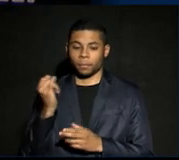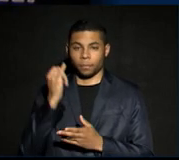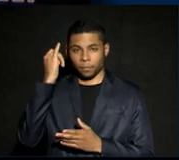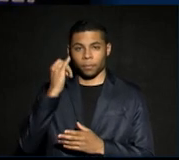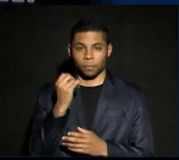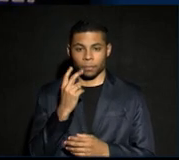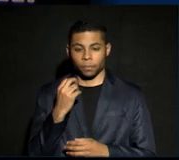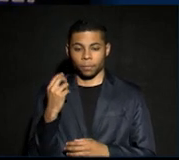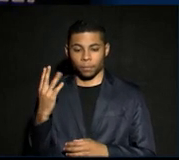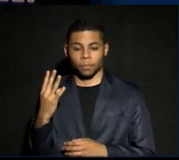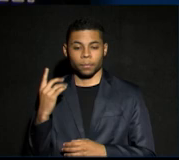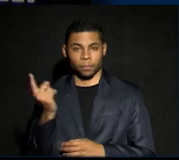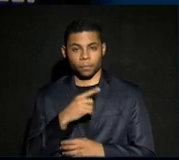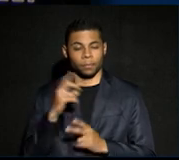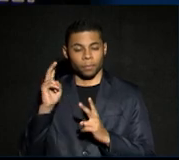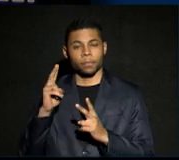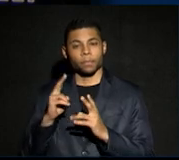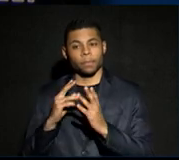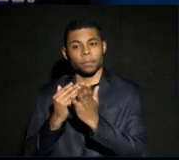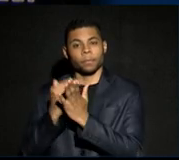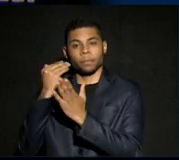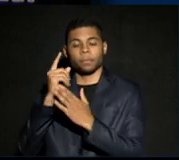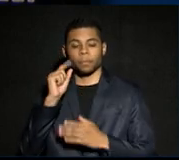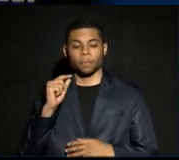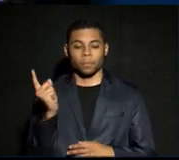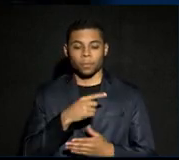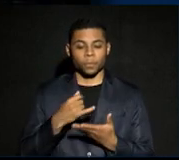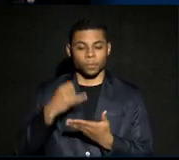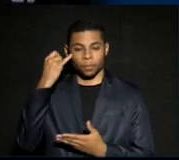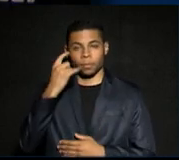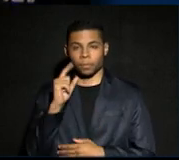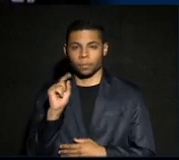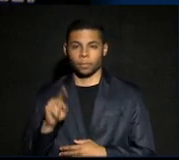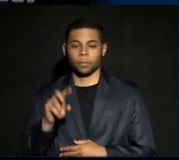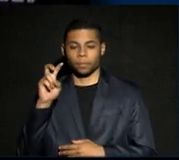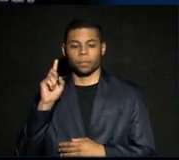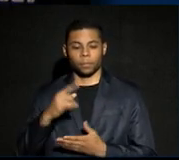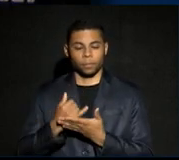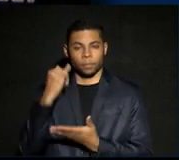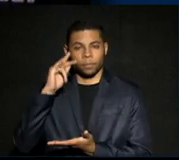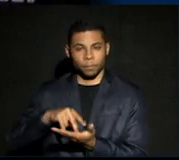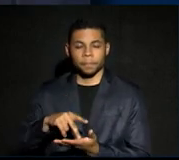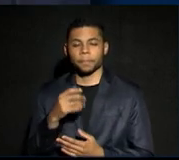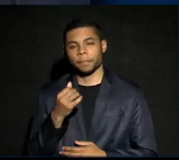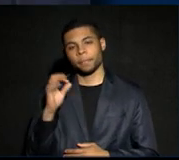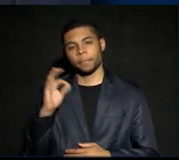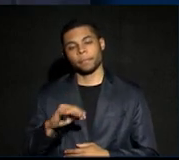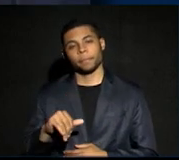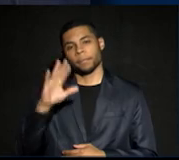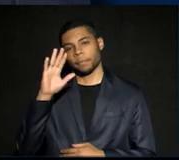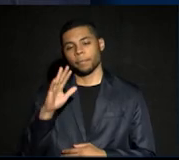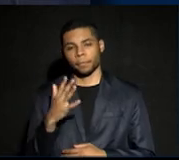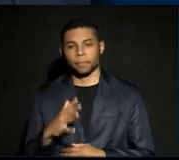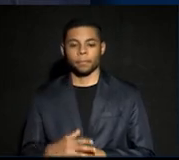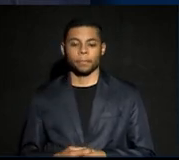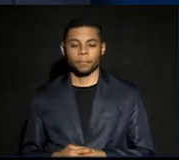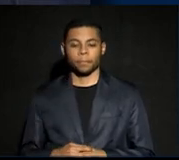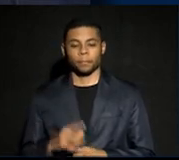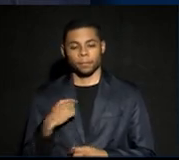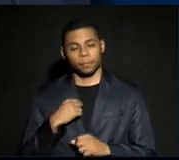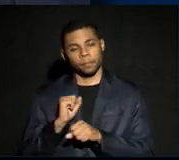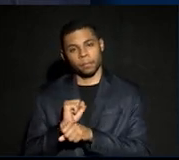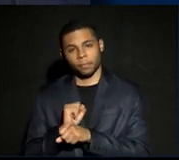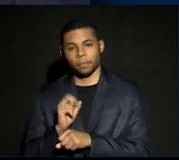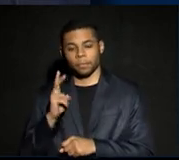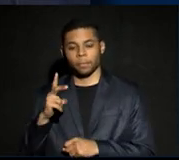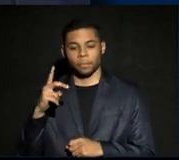3,5%, 3,9%. É acima da meta, é. Mas com juros de 10,5%, é um juro real, aí acima de 6%, em torno de 6%. Eu espero que a